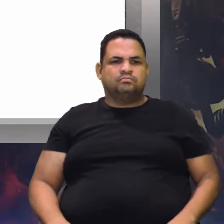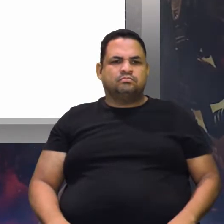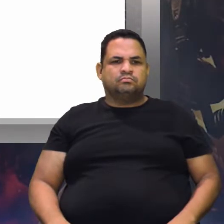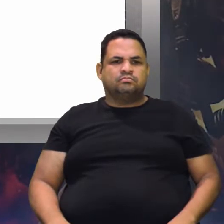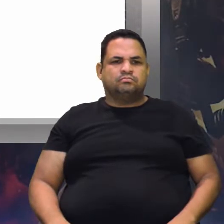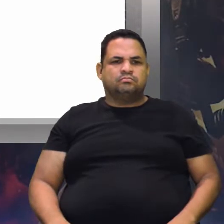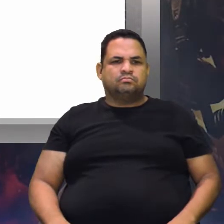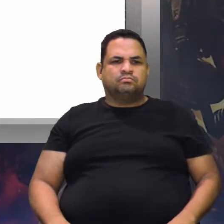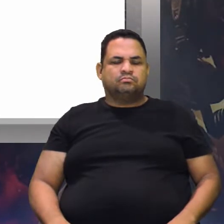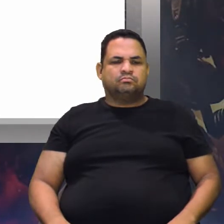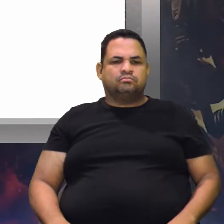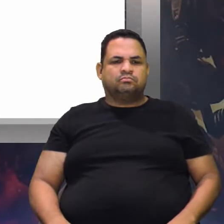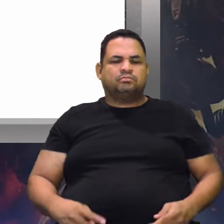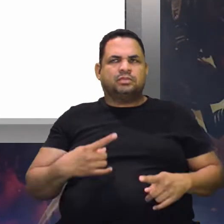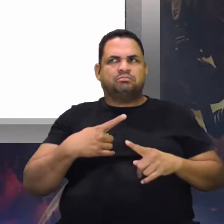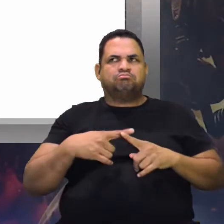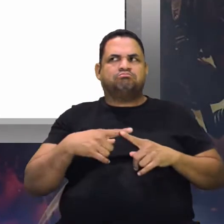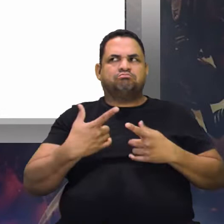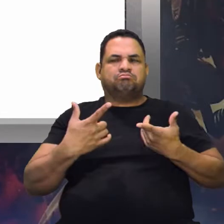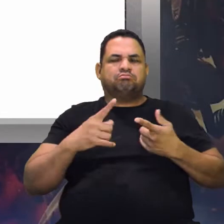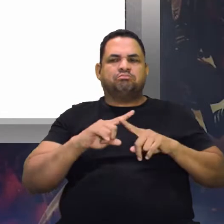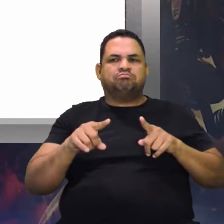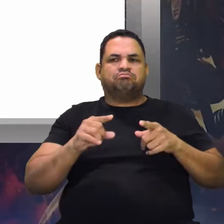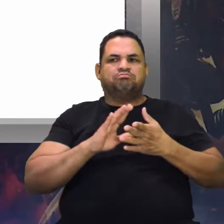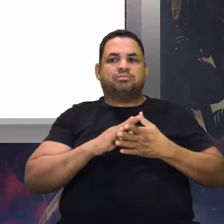à custa da maioria que eram os escravos.